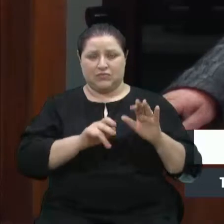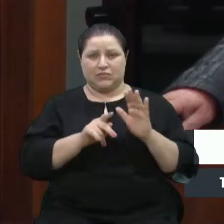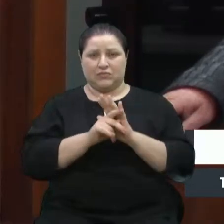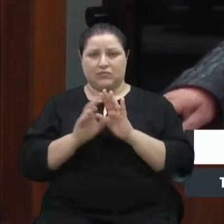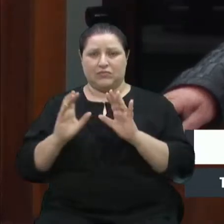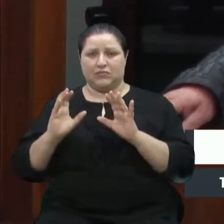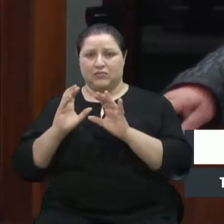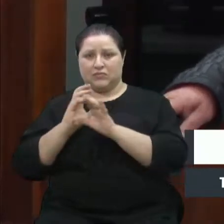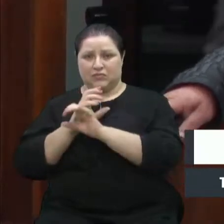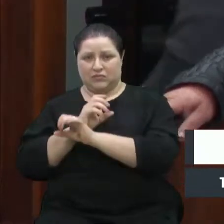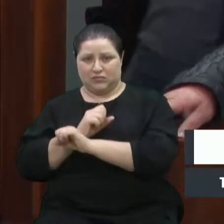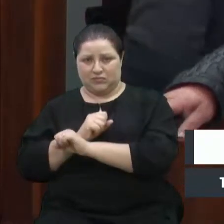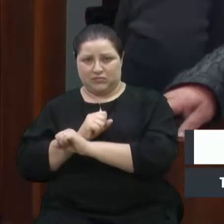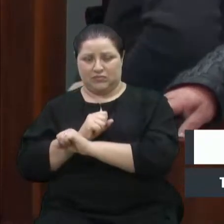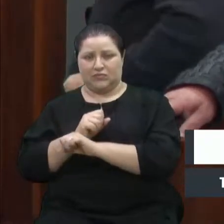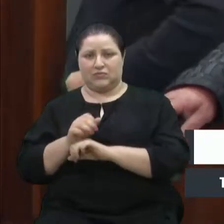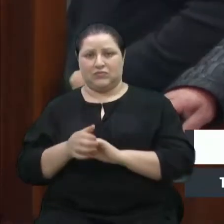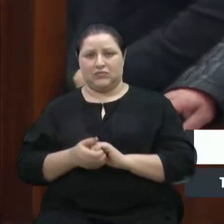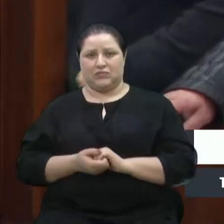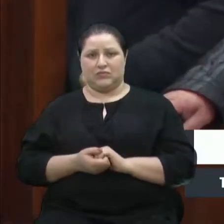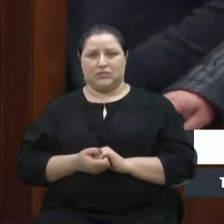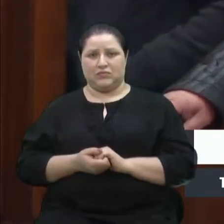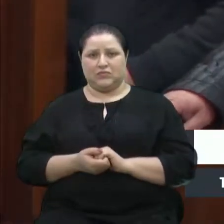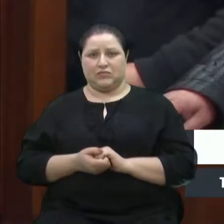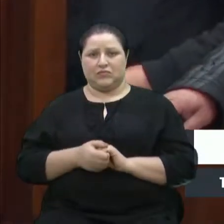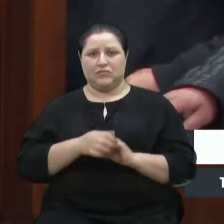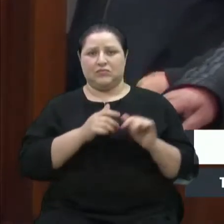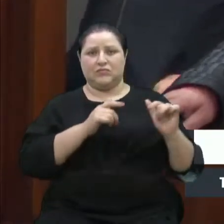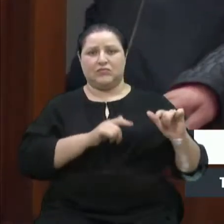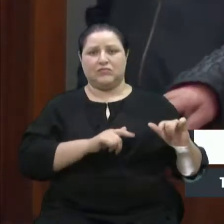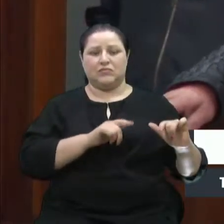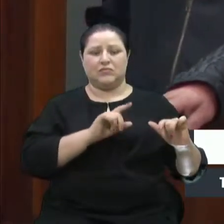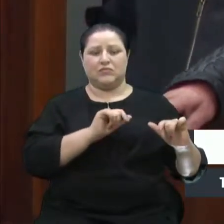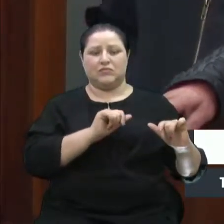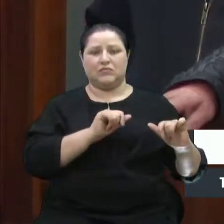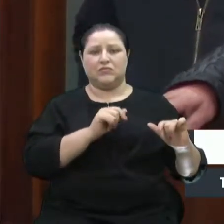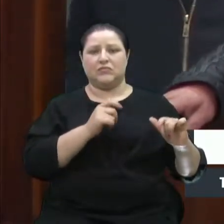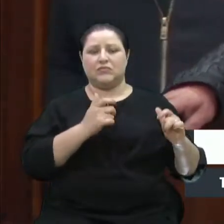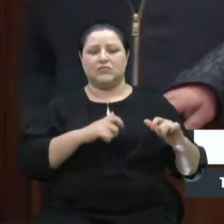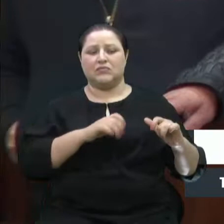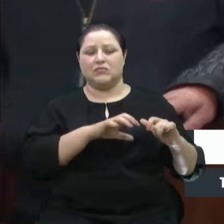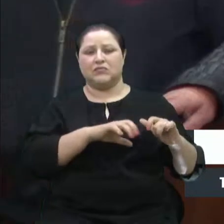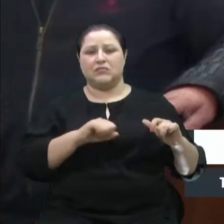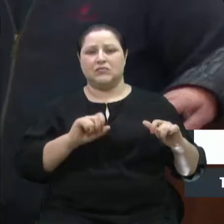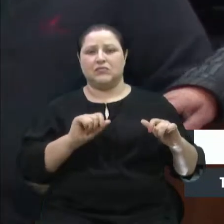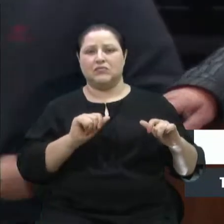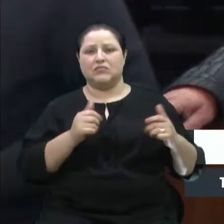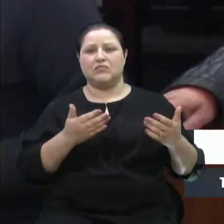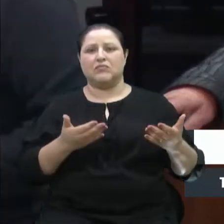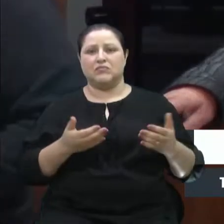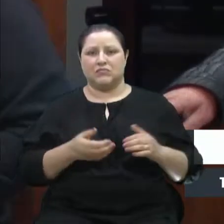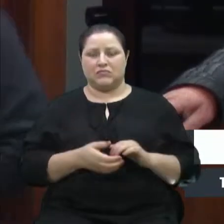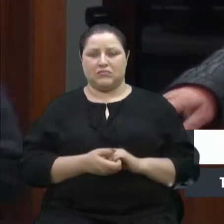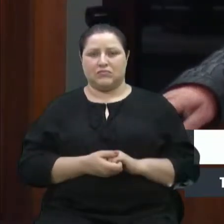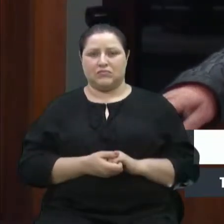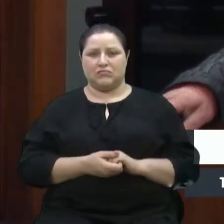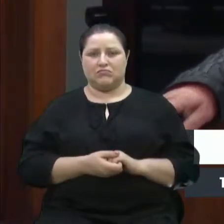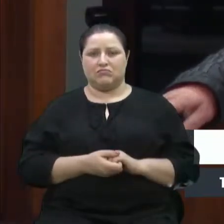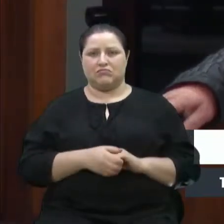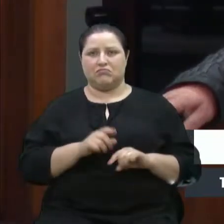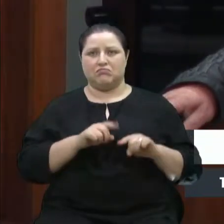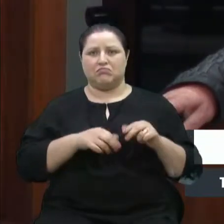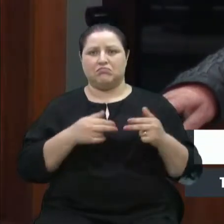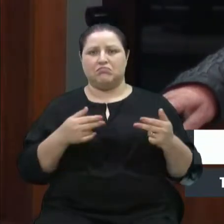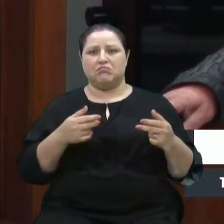animais e recursos da onde recurso da onde recurso da